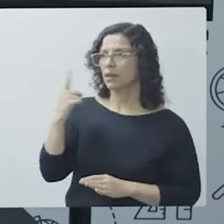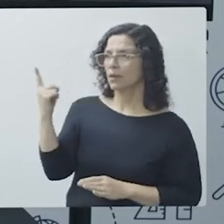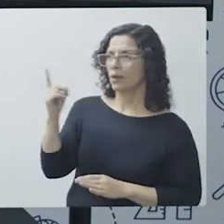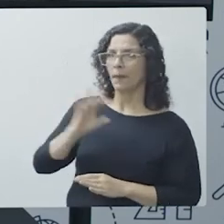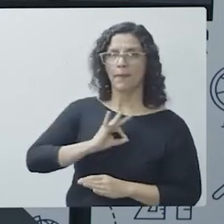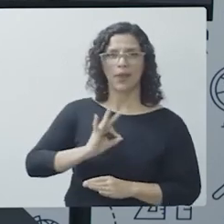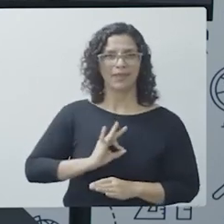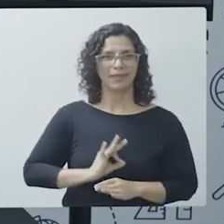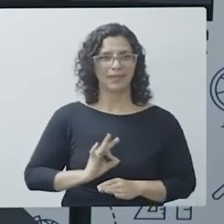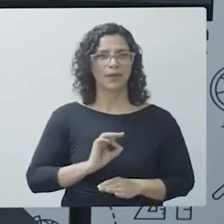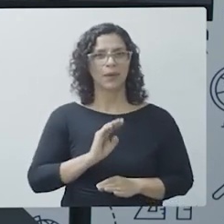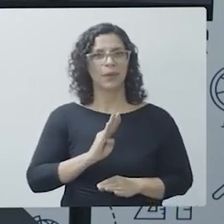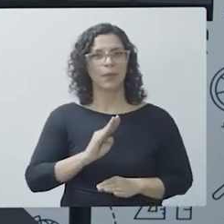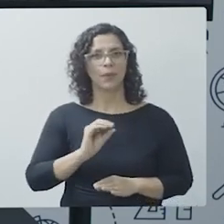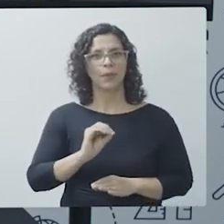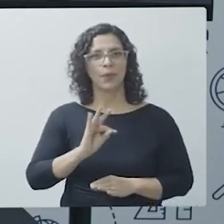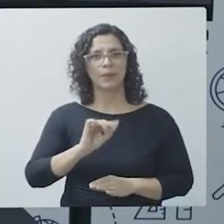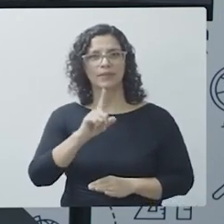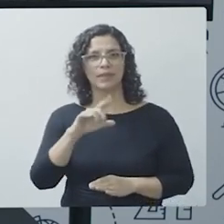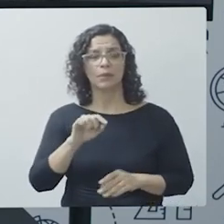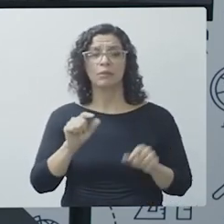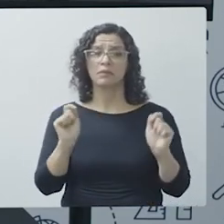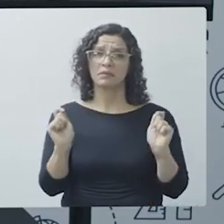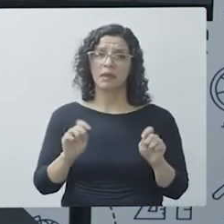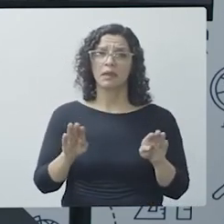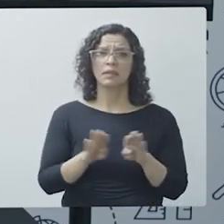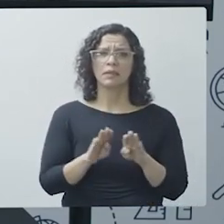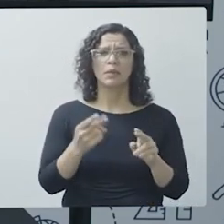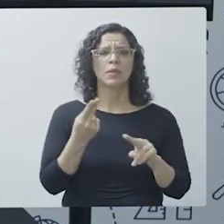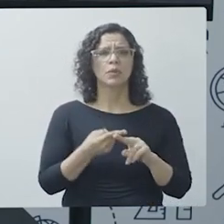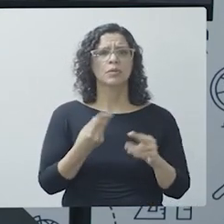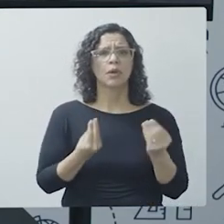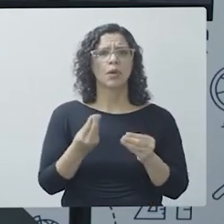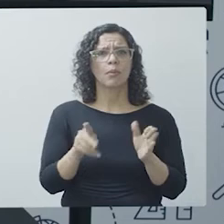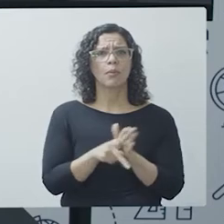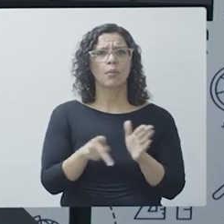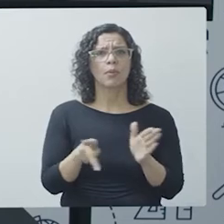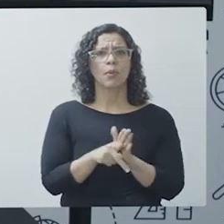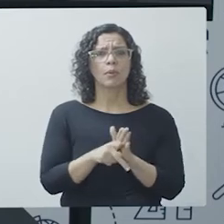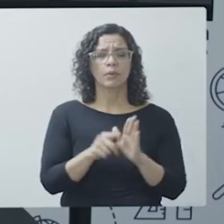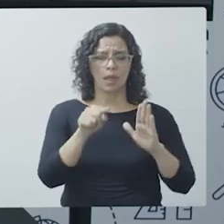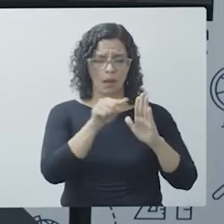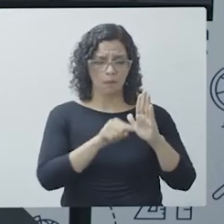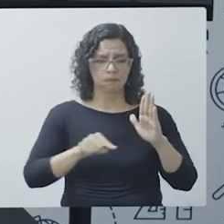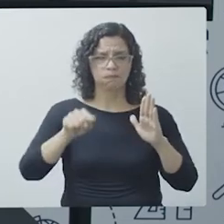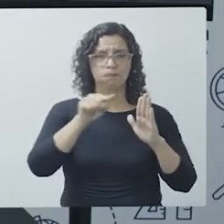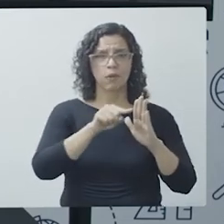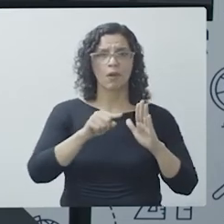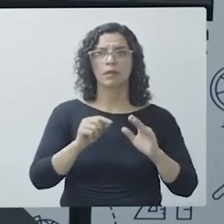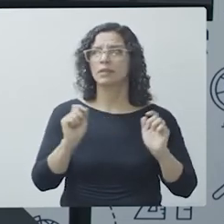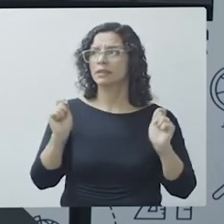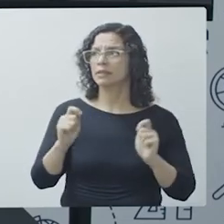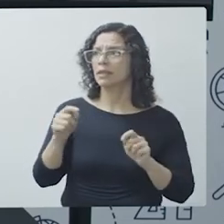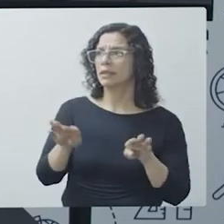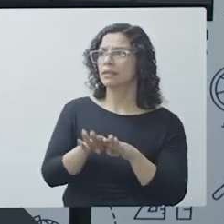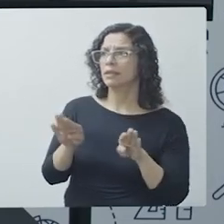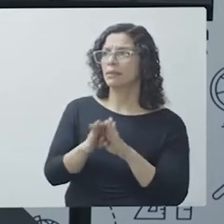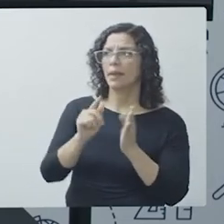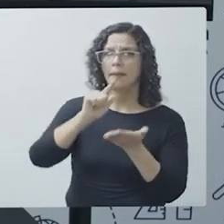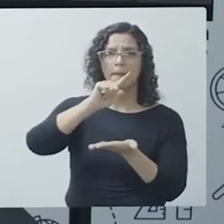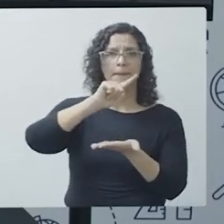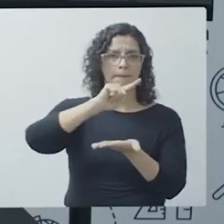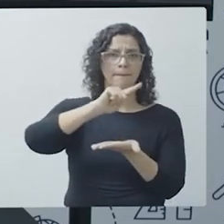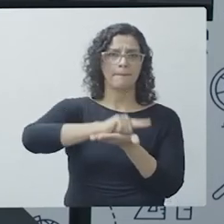botões de roupa, né? Ou até a gente pode fazer um círculo, né,